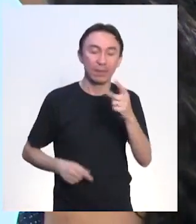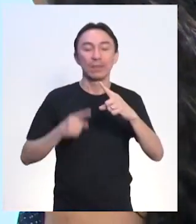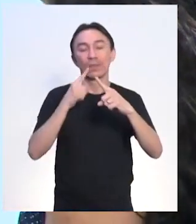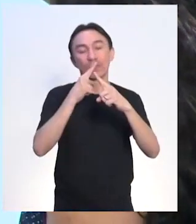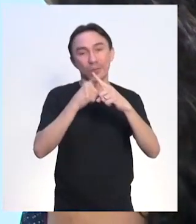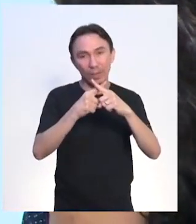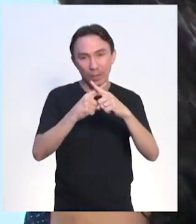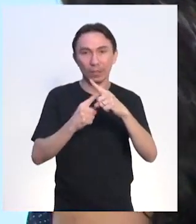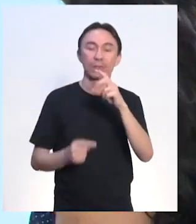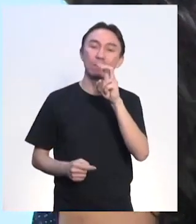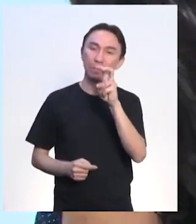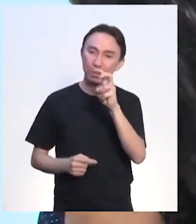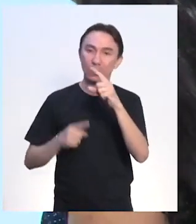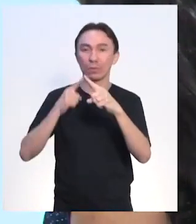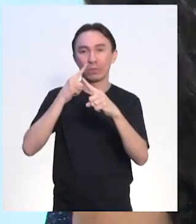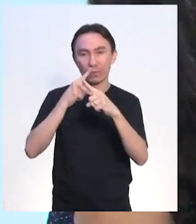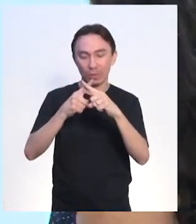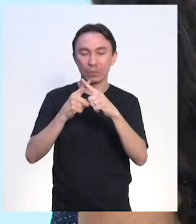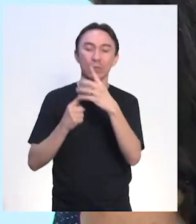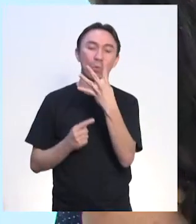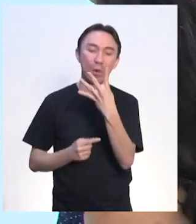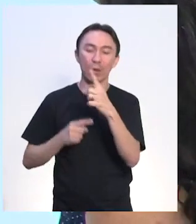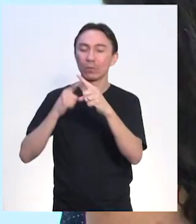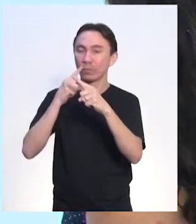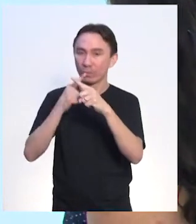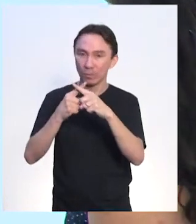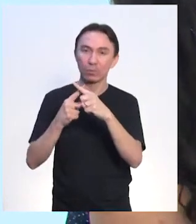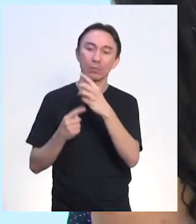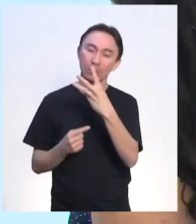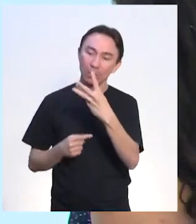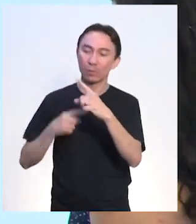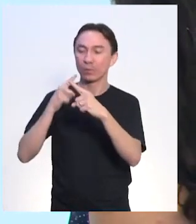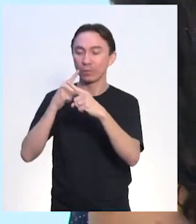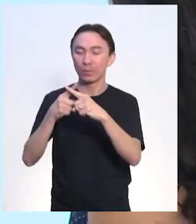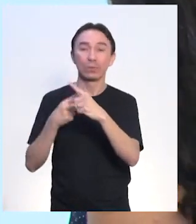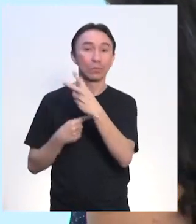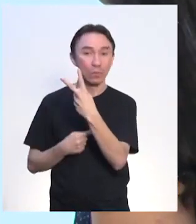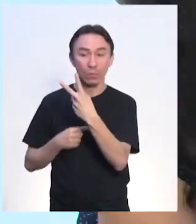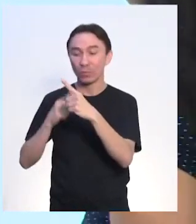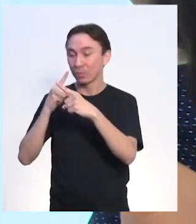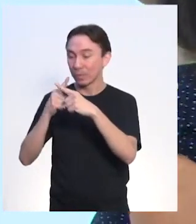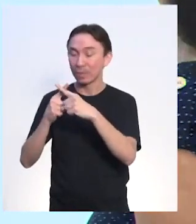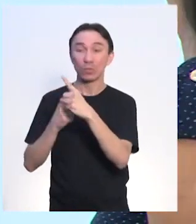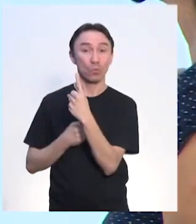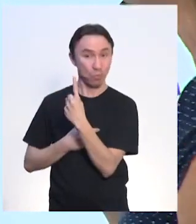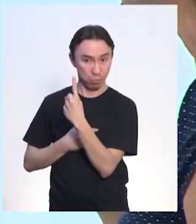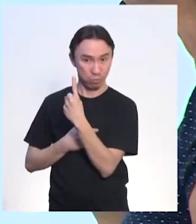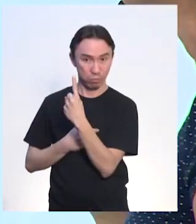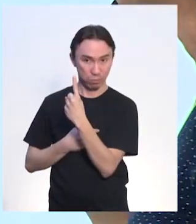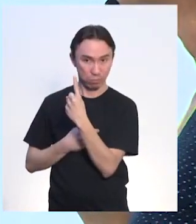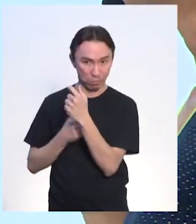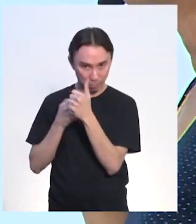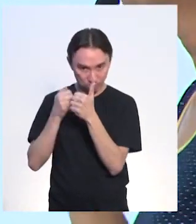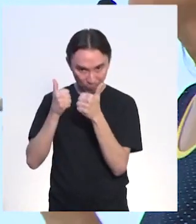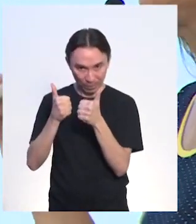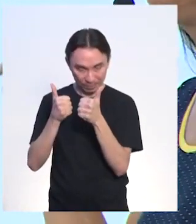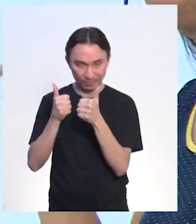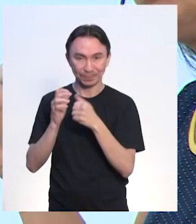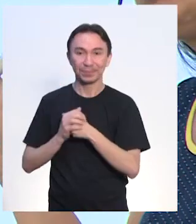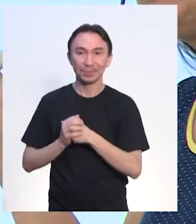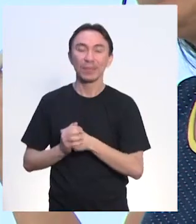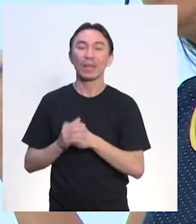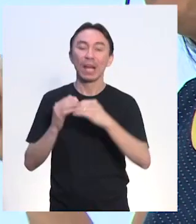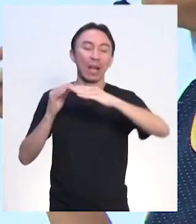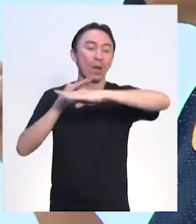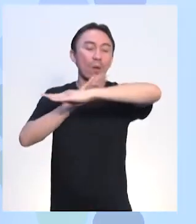vou multiplicando pelos anteriores até parar no 1. Perfeito. Agora,